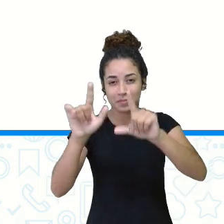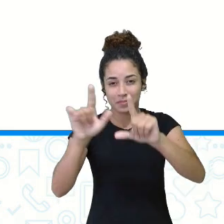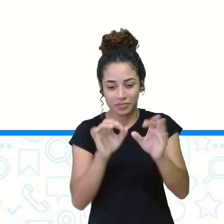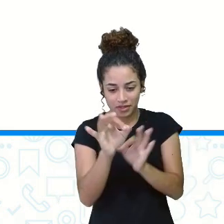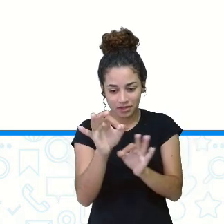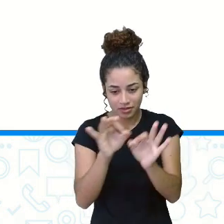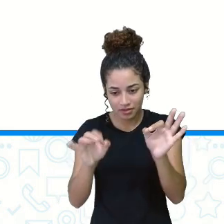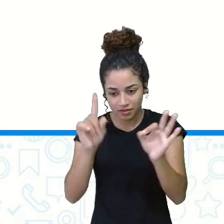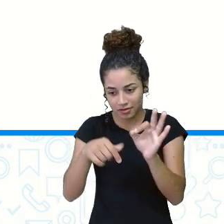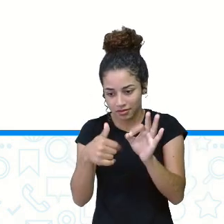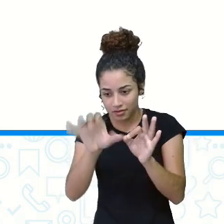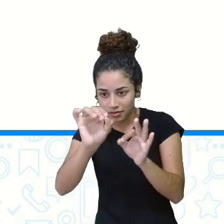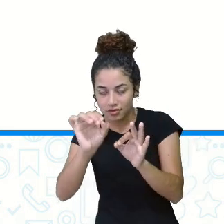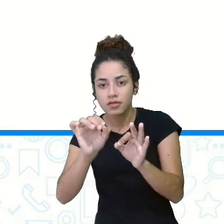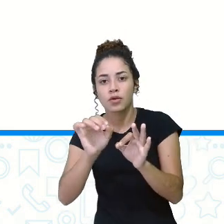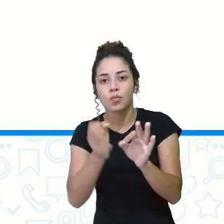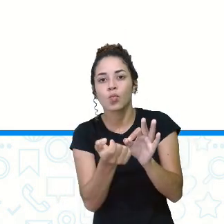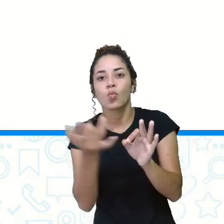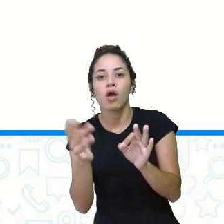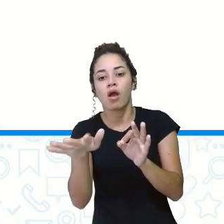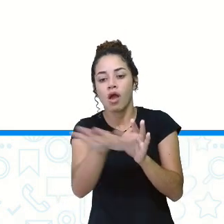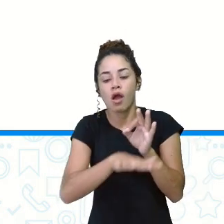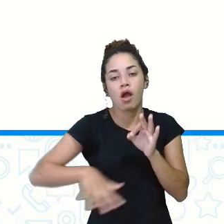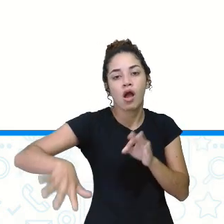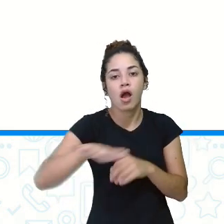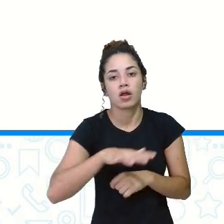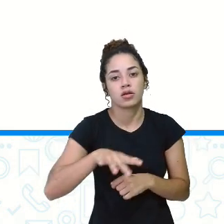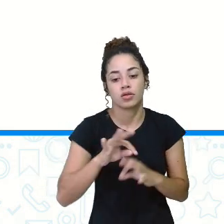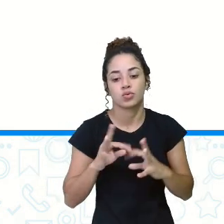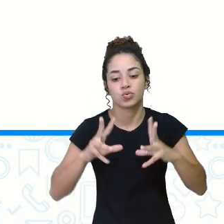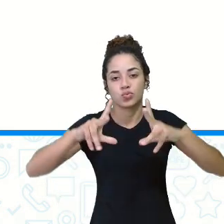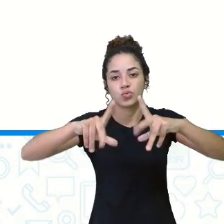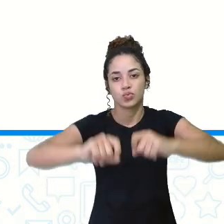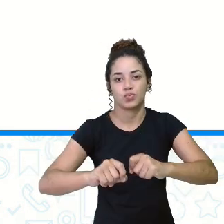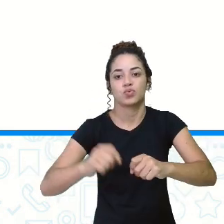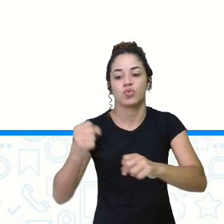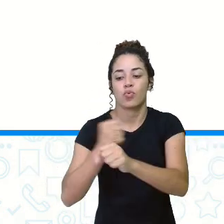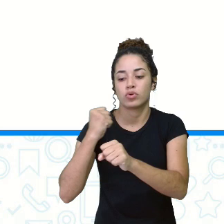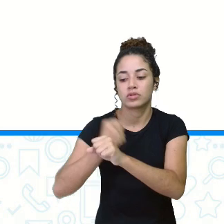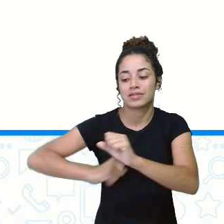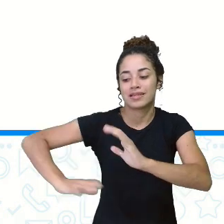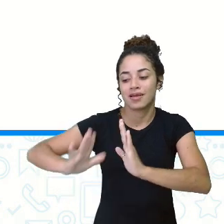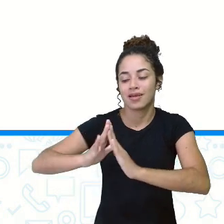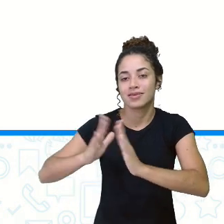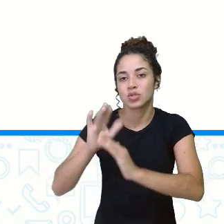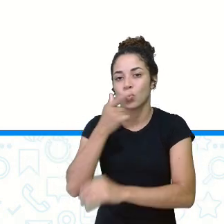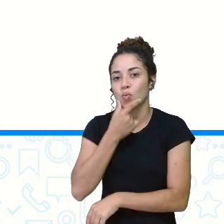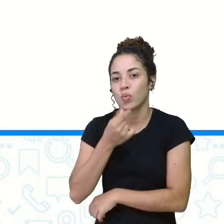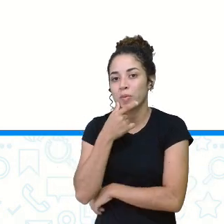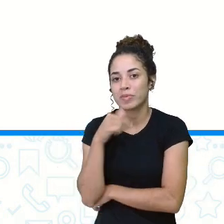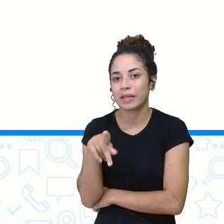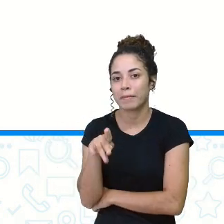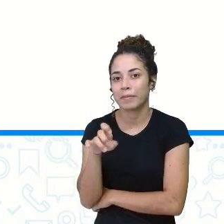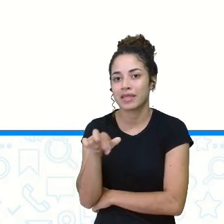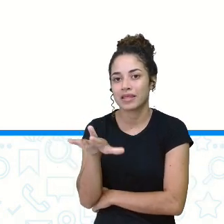malha é igual a 10, qual é a área total de construção da casa de